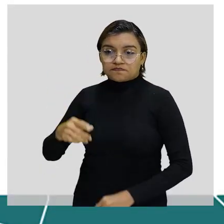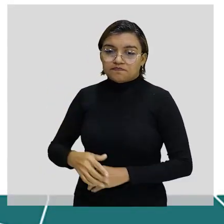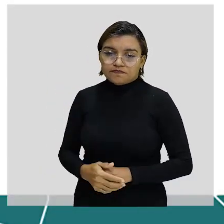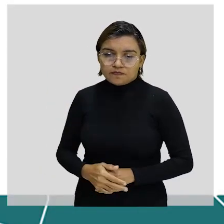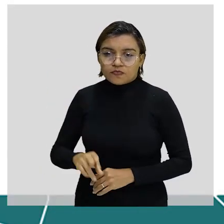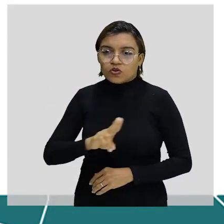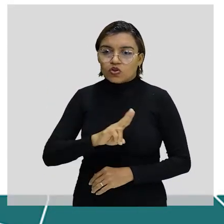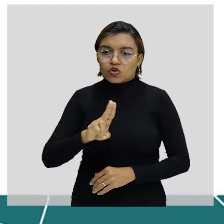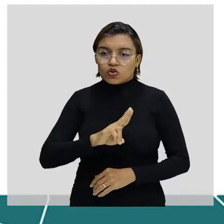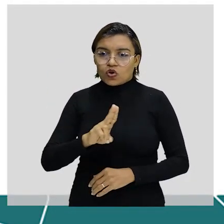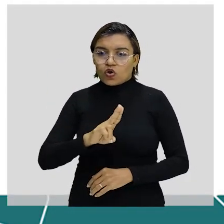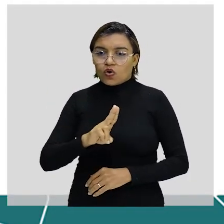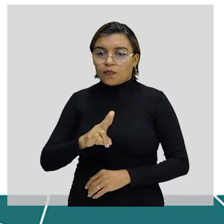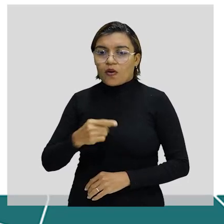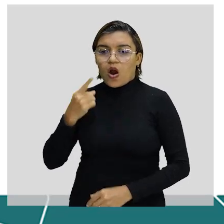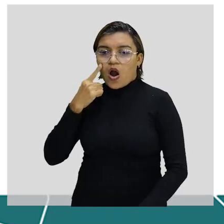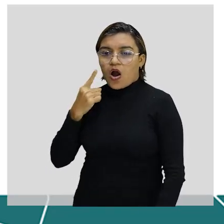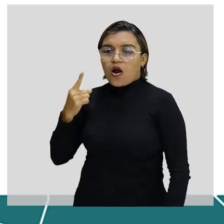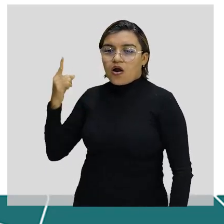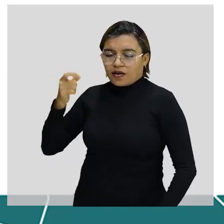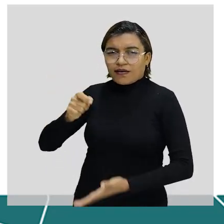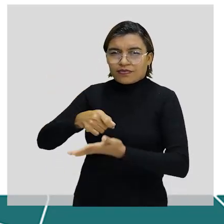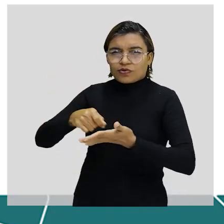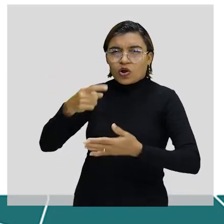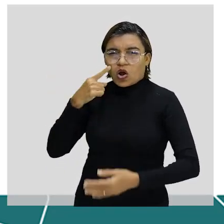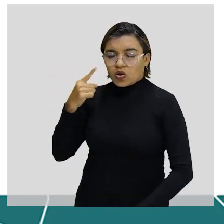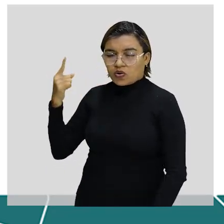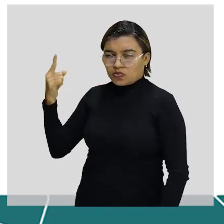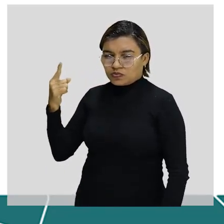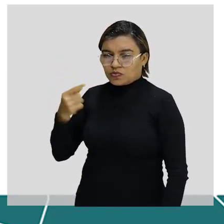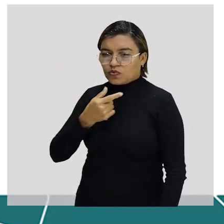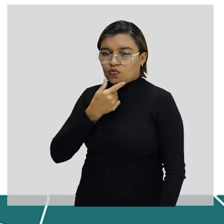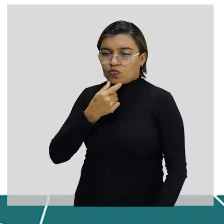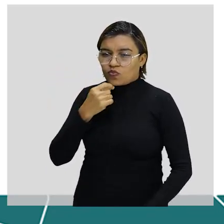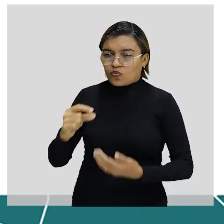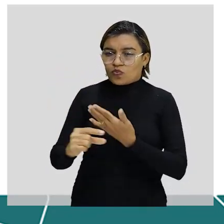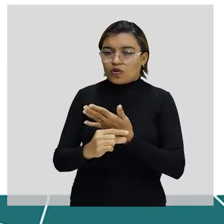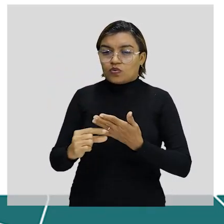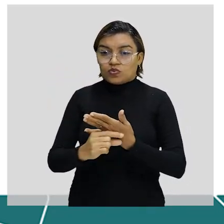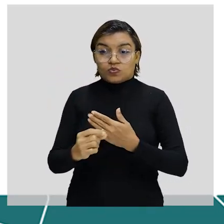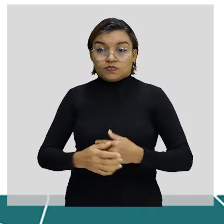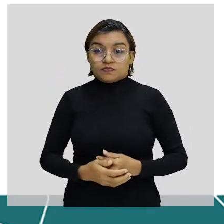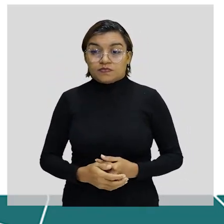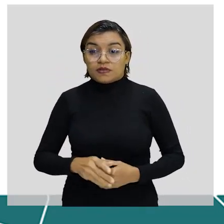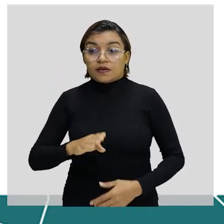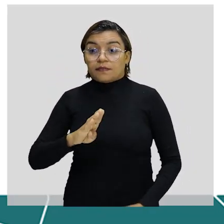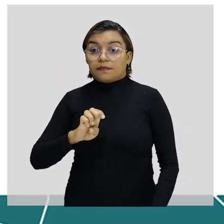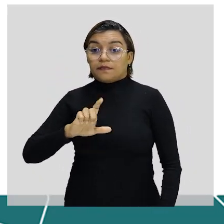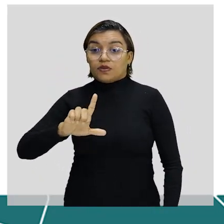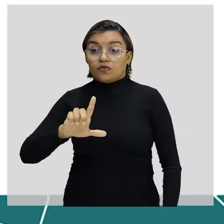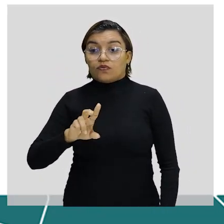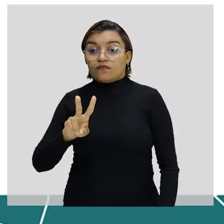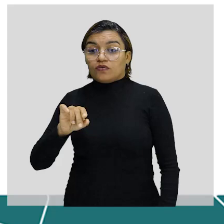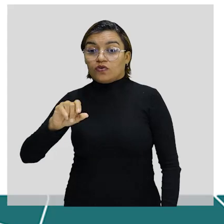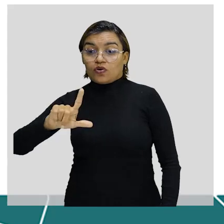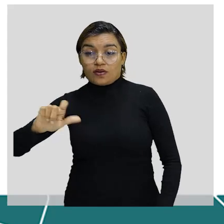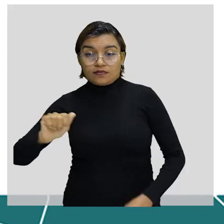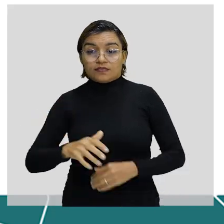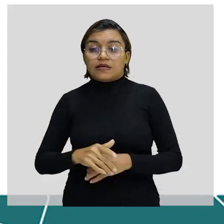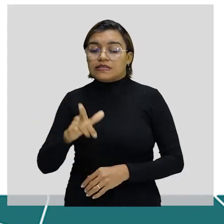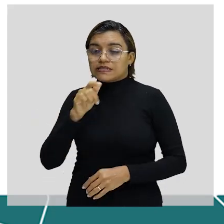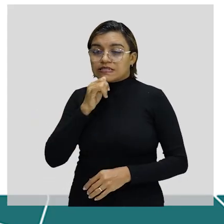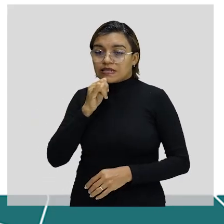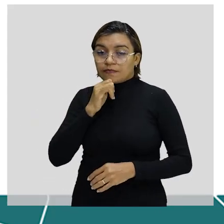da obra, do Bill Viola, chama-se Dissolução. Bom, não tem como eu mostrar para vocês, nesse exato momento,